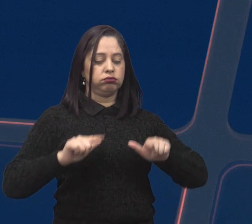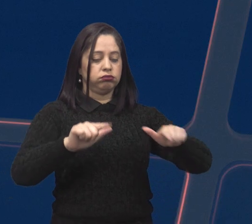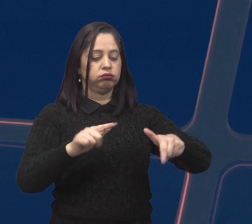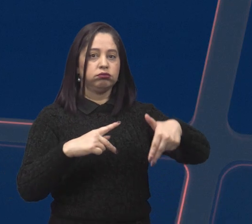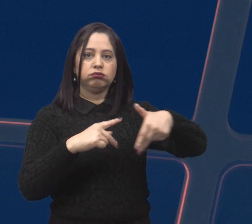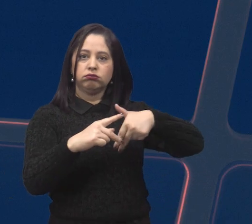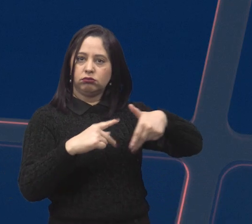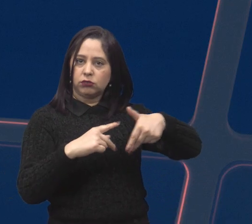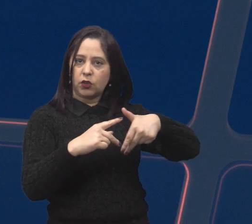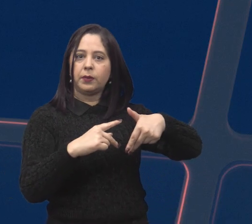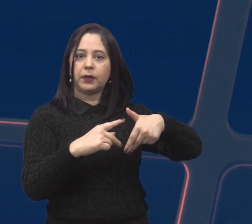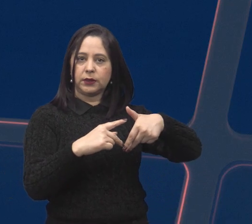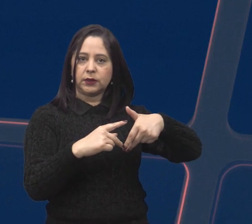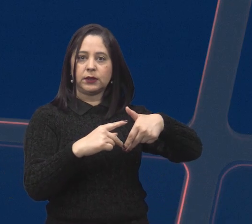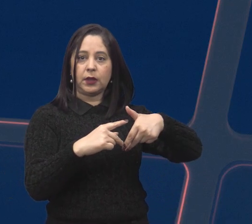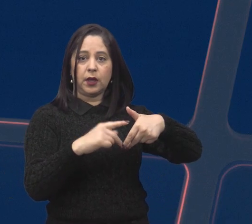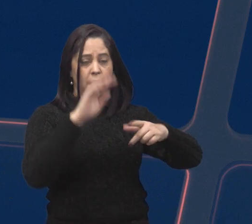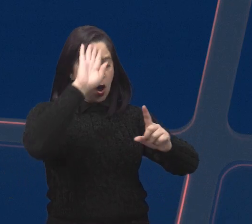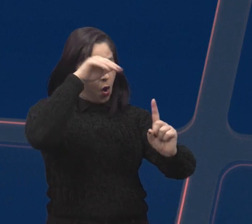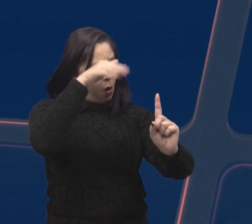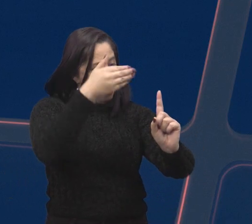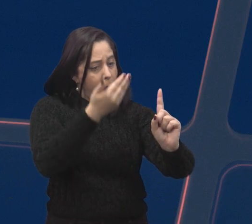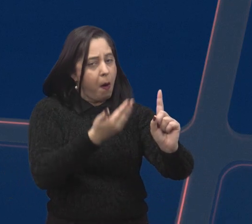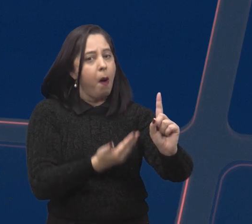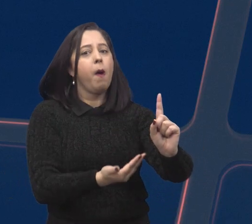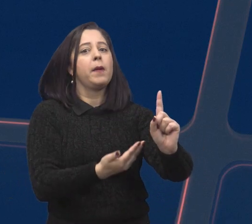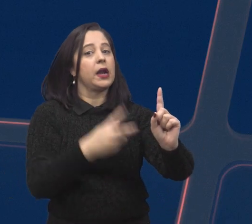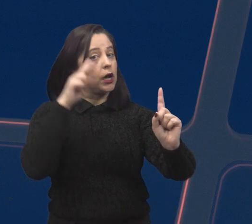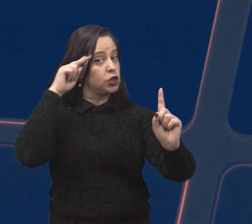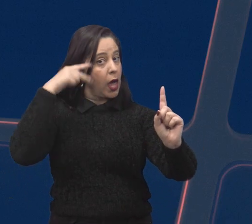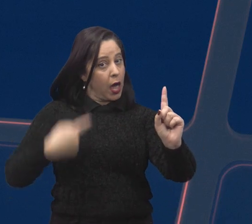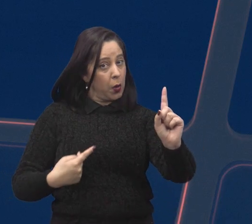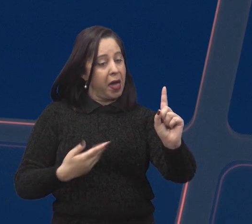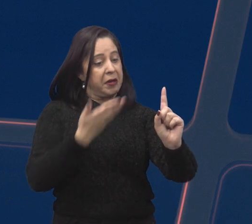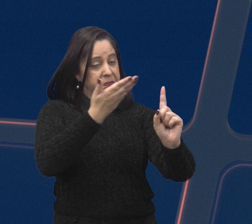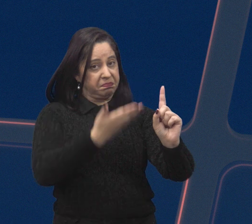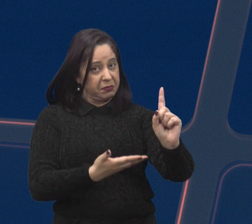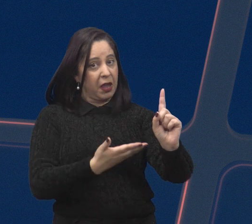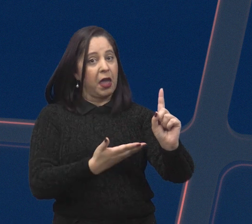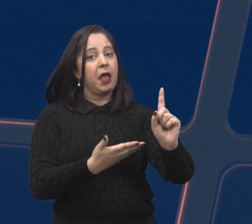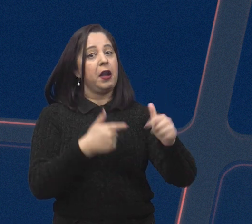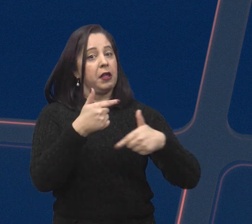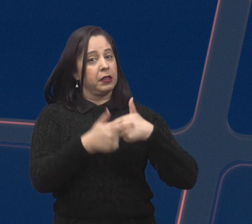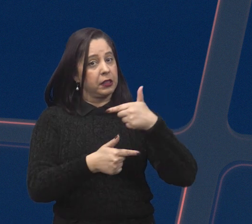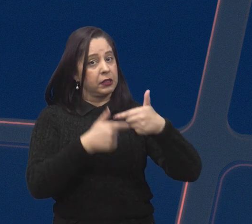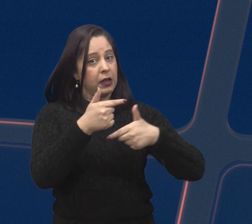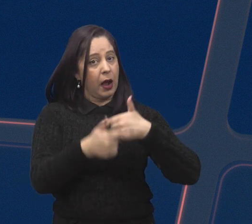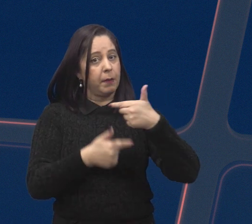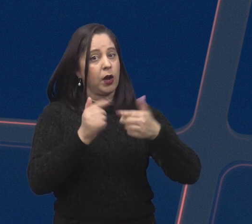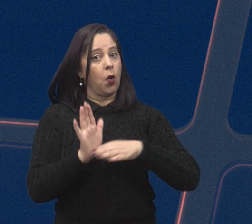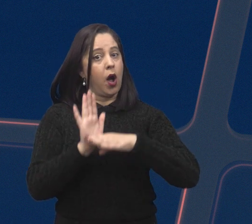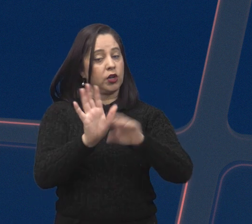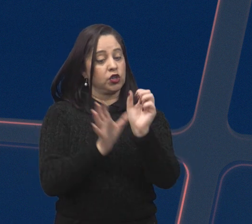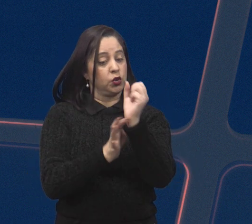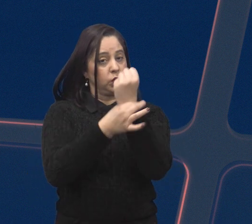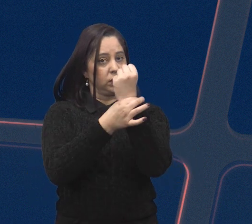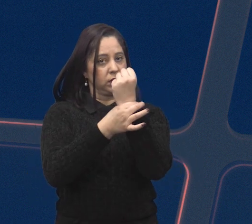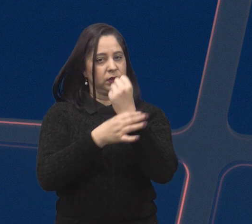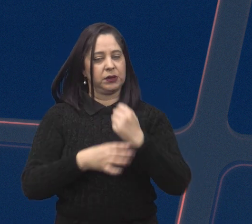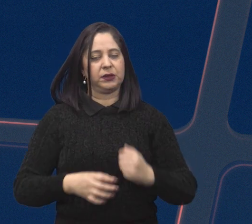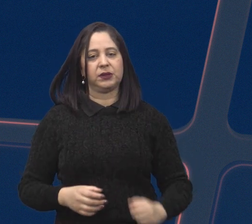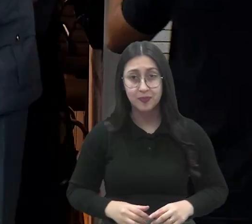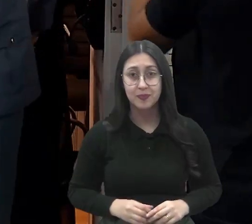título de cidadão joseense. A honraria foi entregue em reconhecimento às contribuições do militar à segurança pública